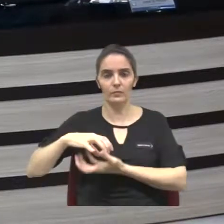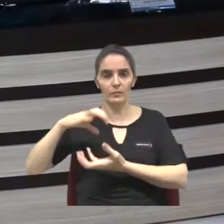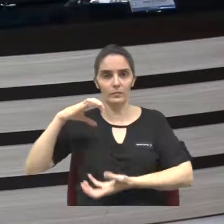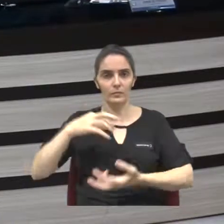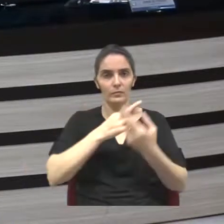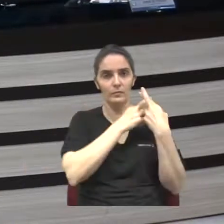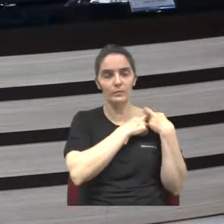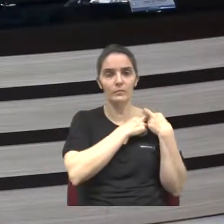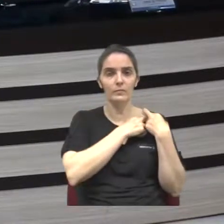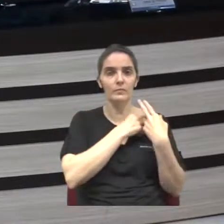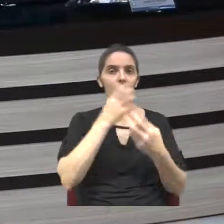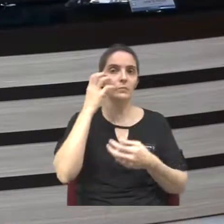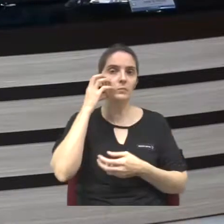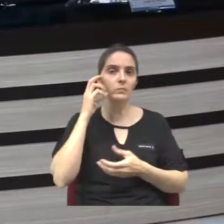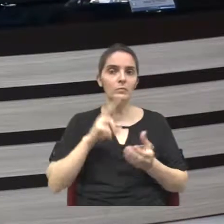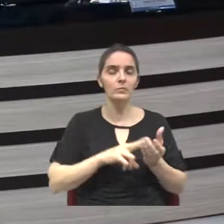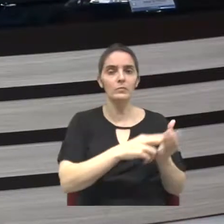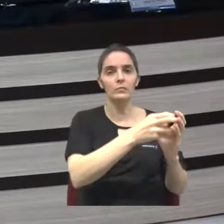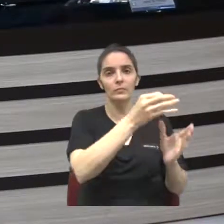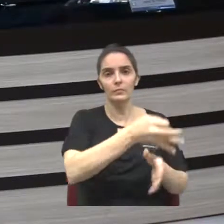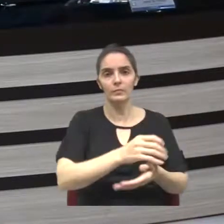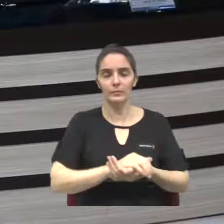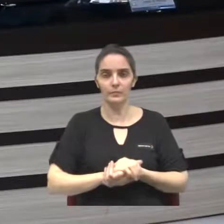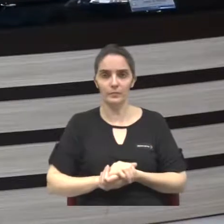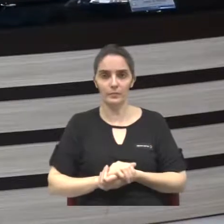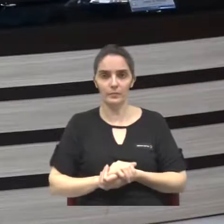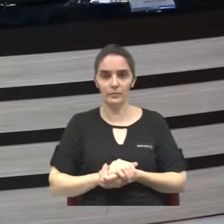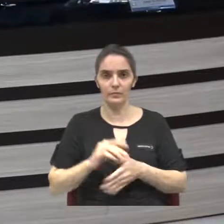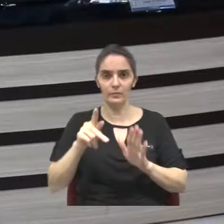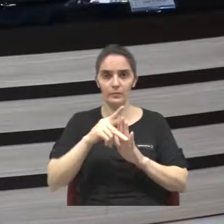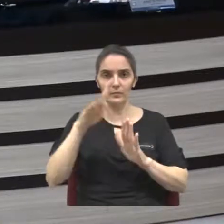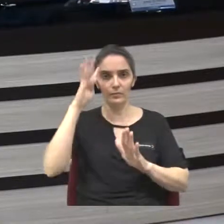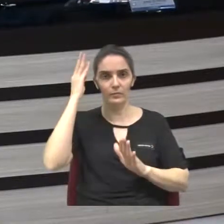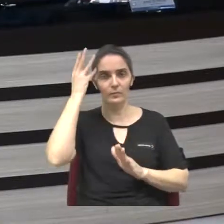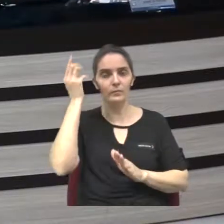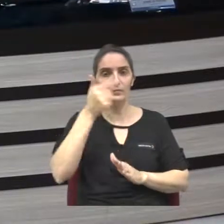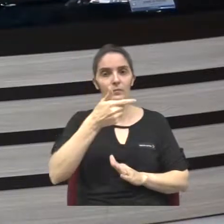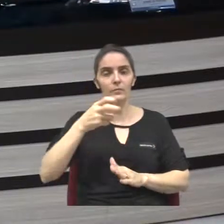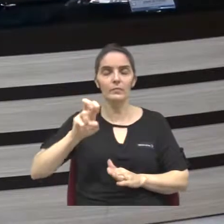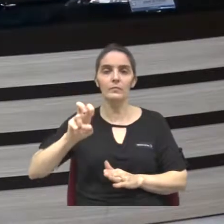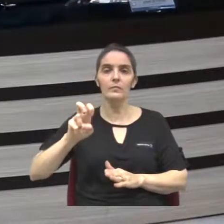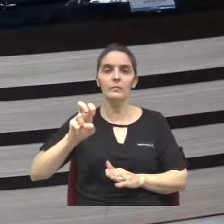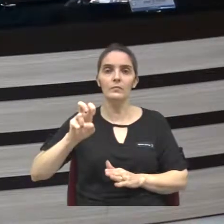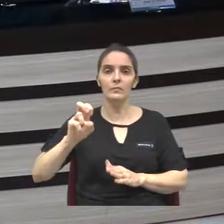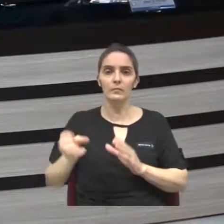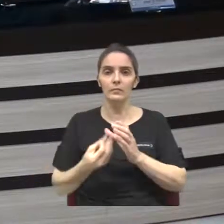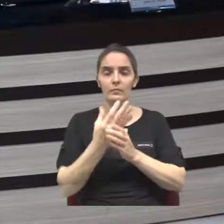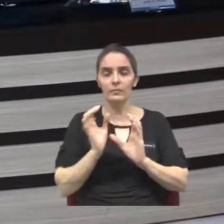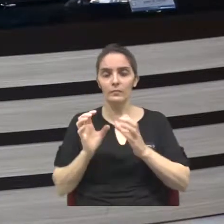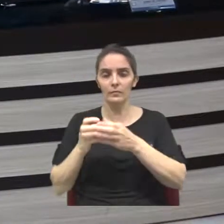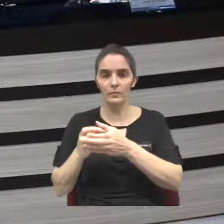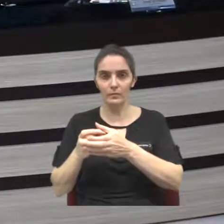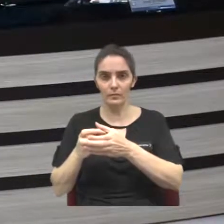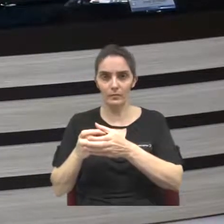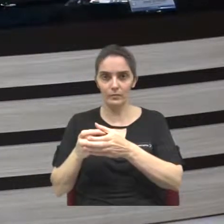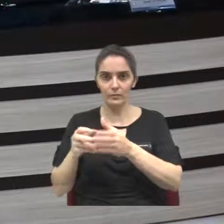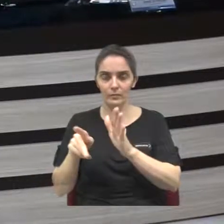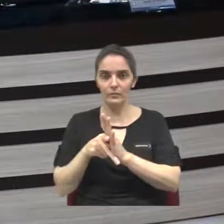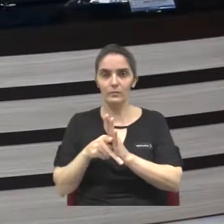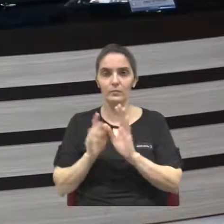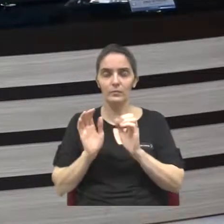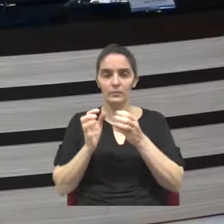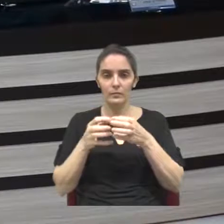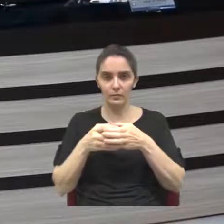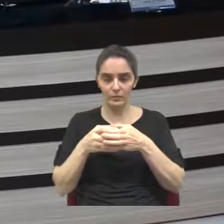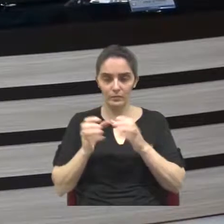Marcelo Rossi. As comissões. Projeto de resolução 25, cria frente parlamentar em defesa animal para